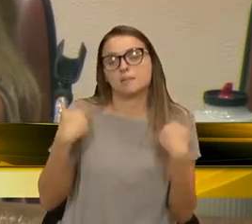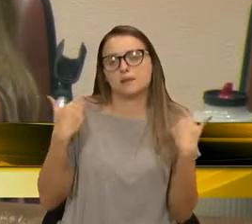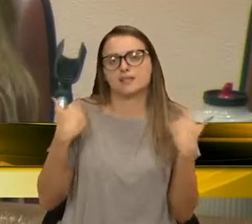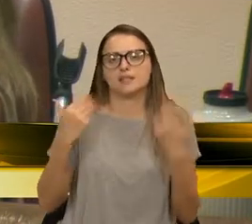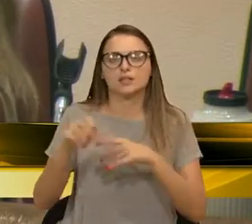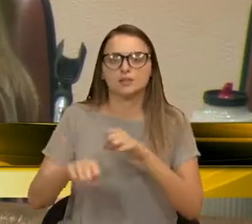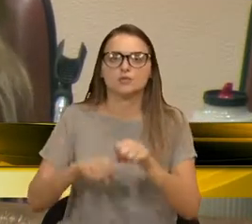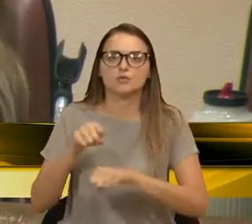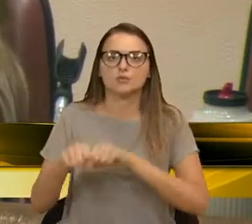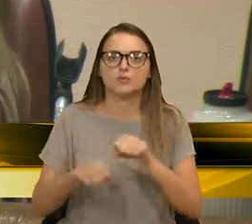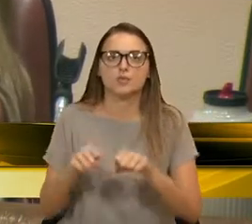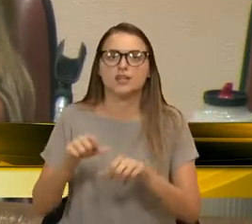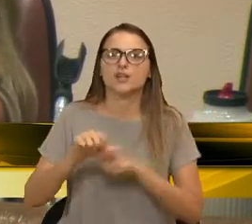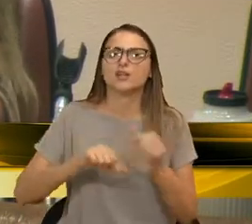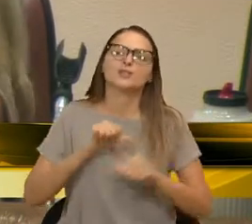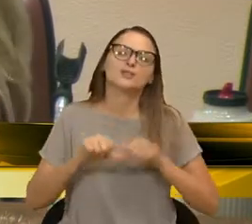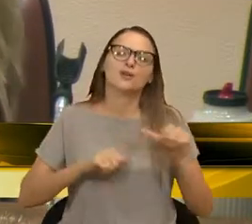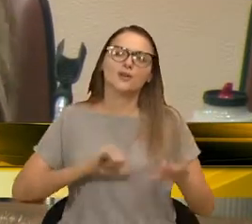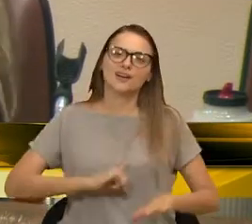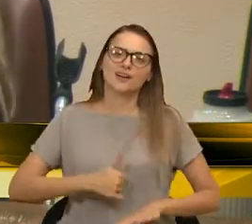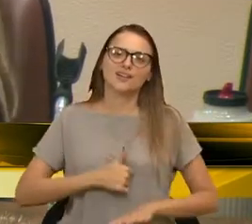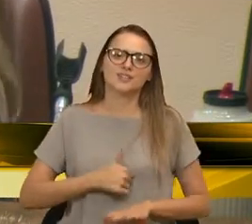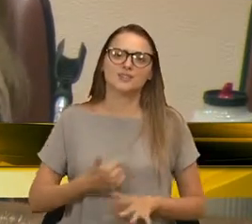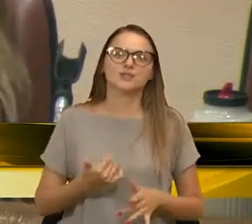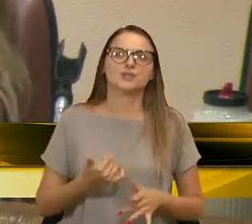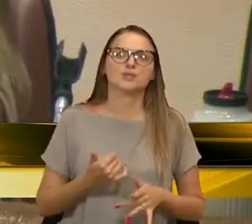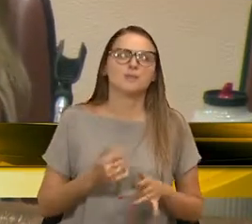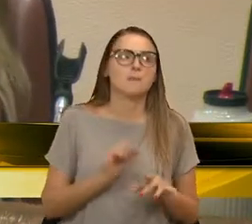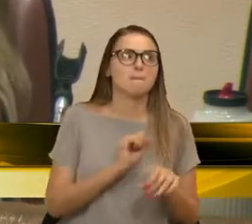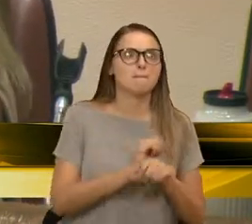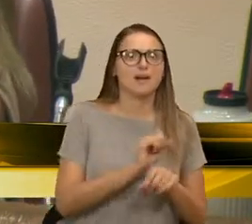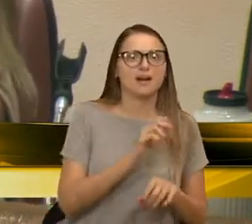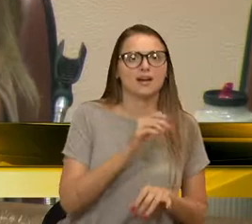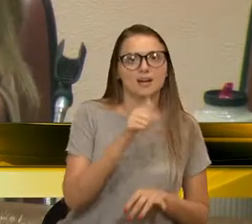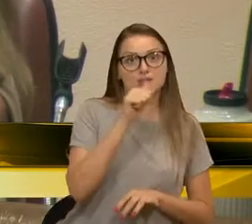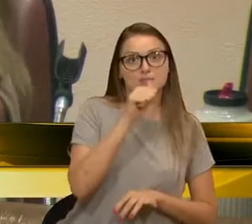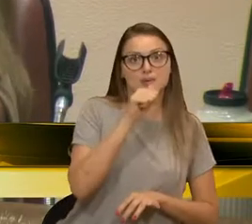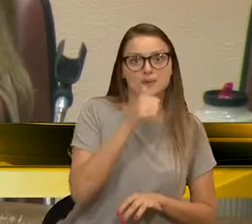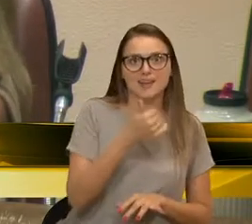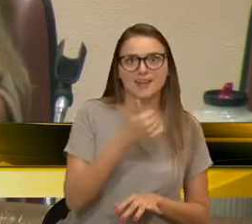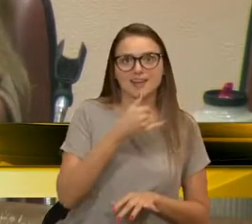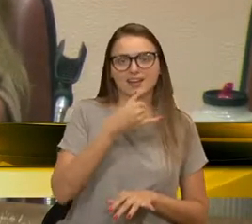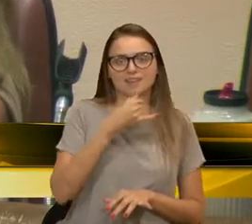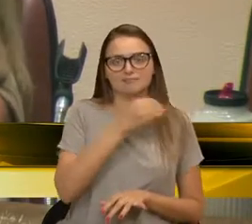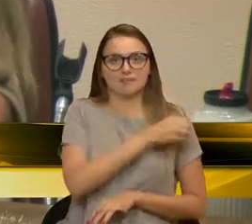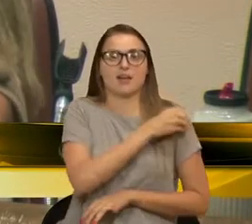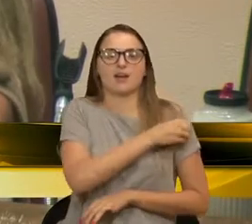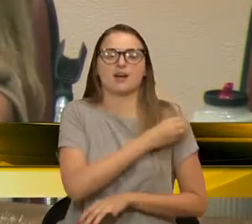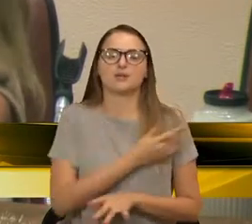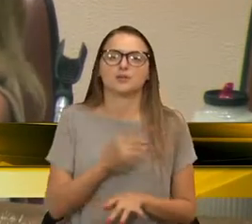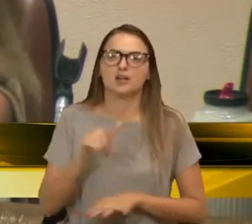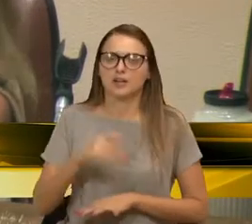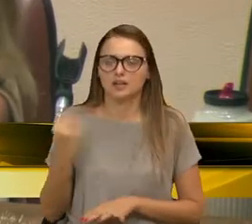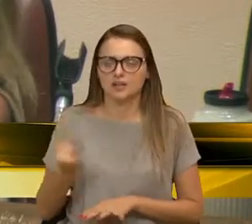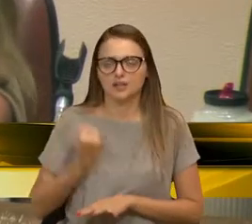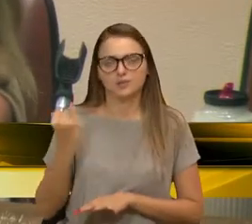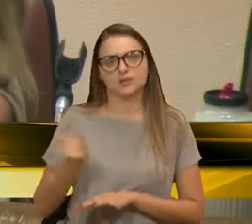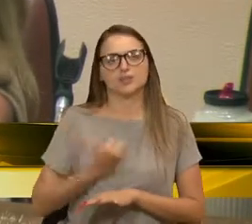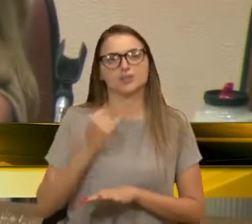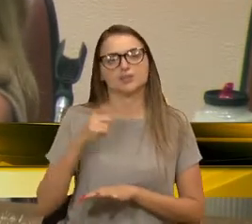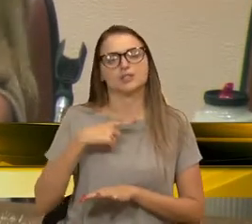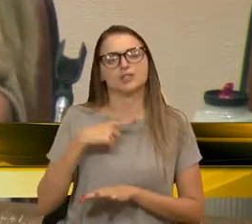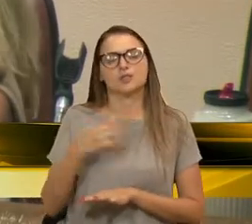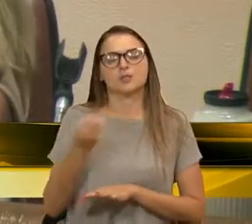né, isso muda hábitos, inibe o uso de álcool. Então, é muito importante que seja visto